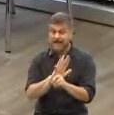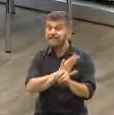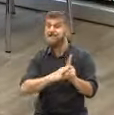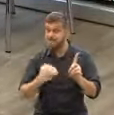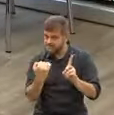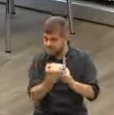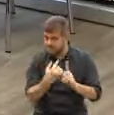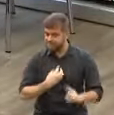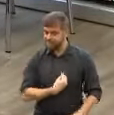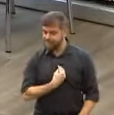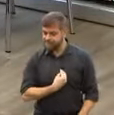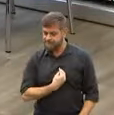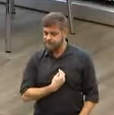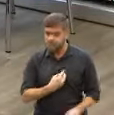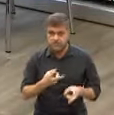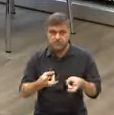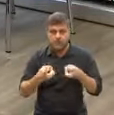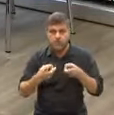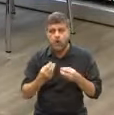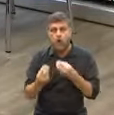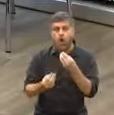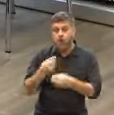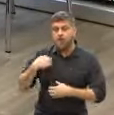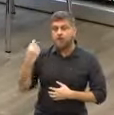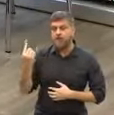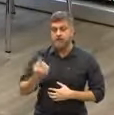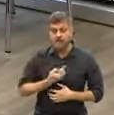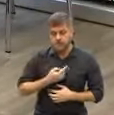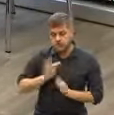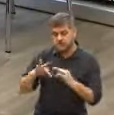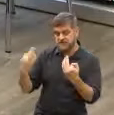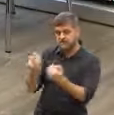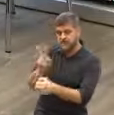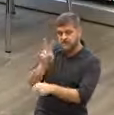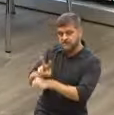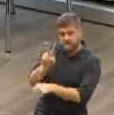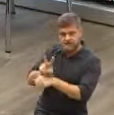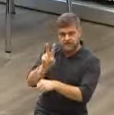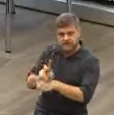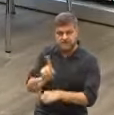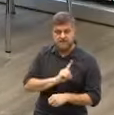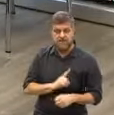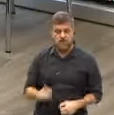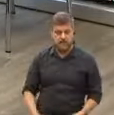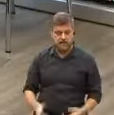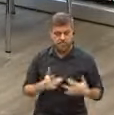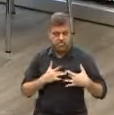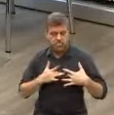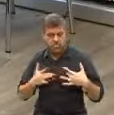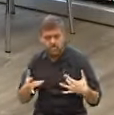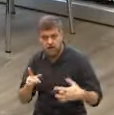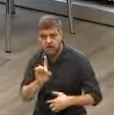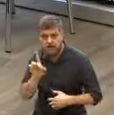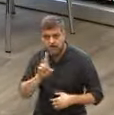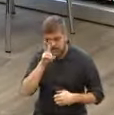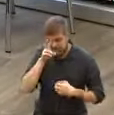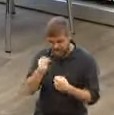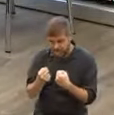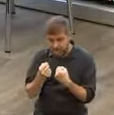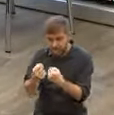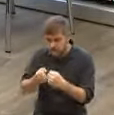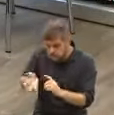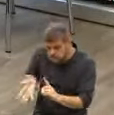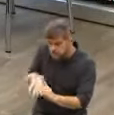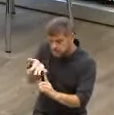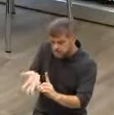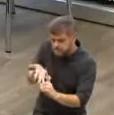a assistência, e vê, olha, como é que nós podemos atender essa família. Não é um assistencialismo, mas é aquela